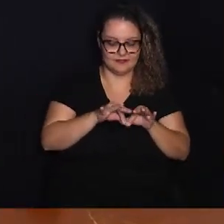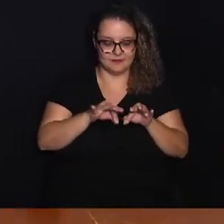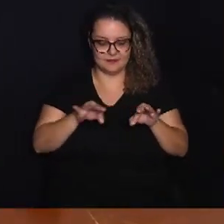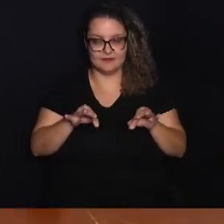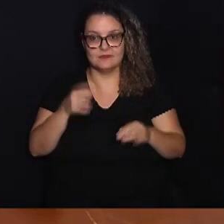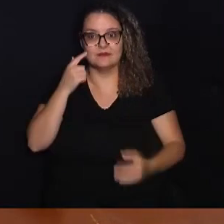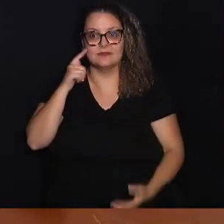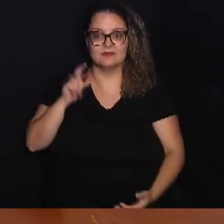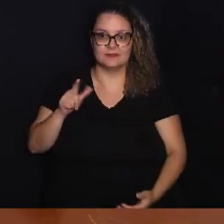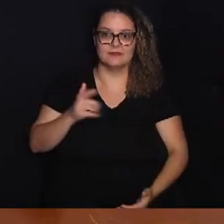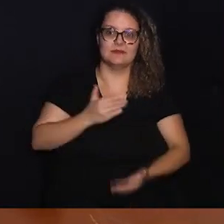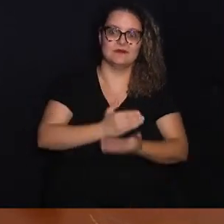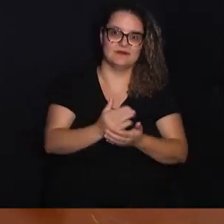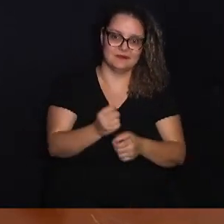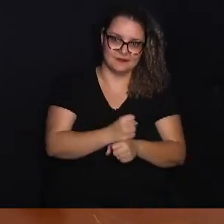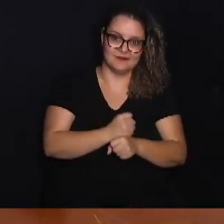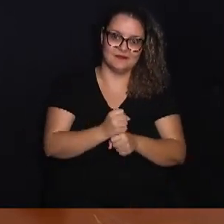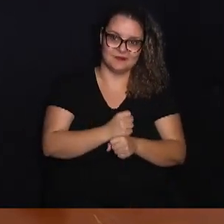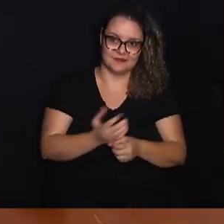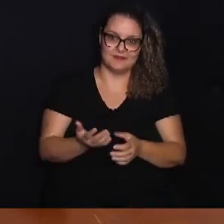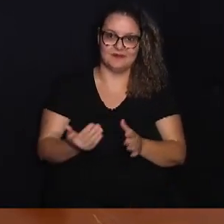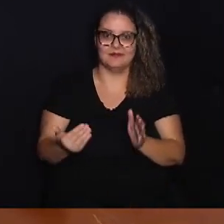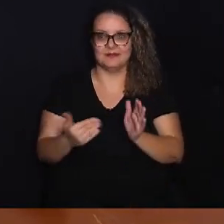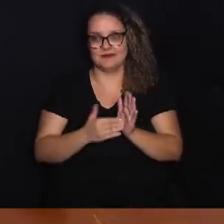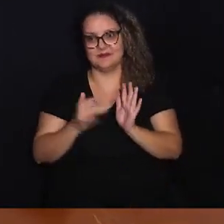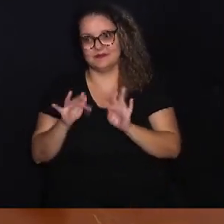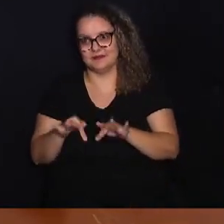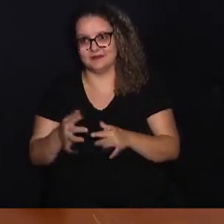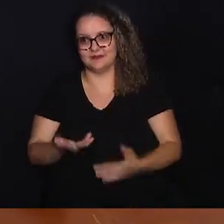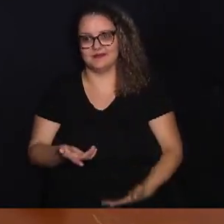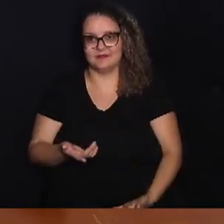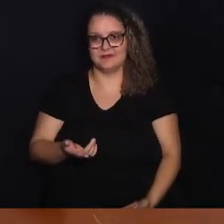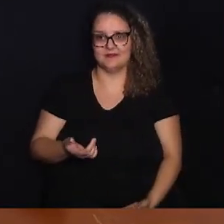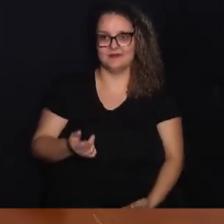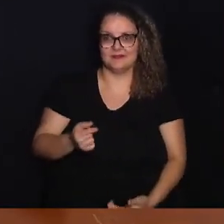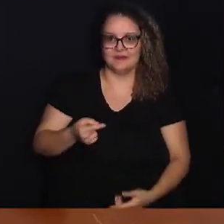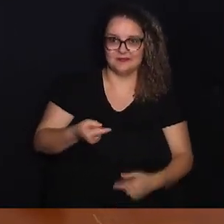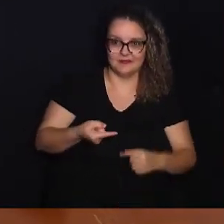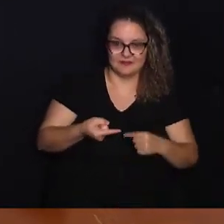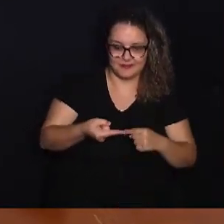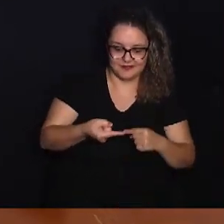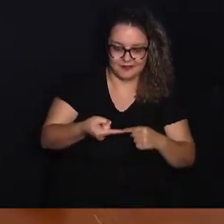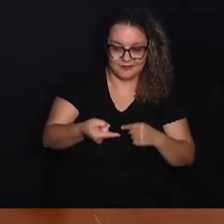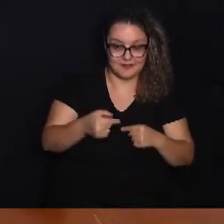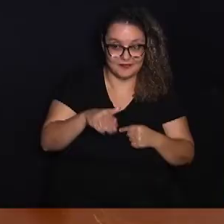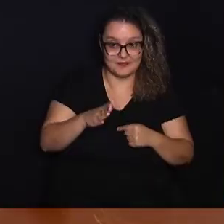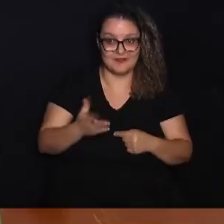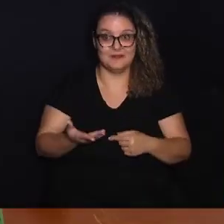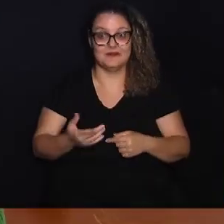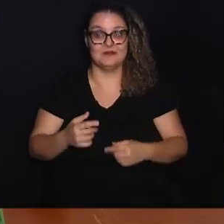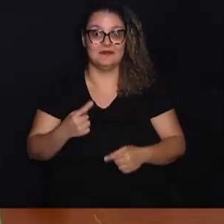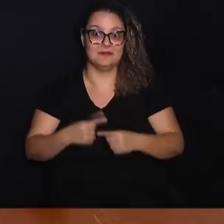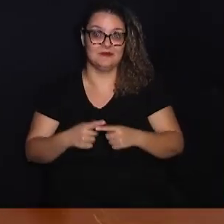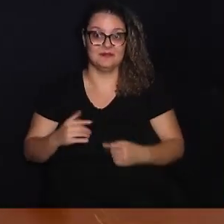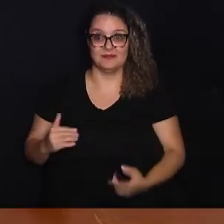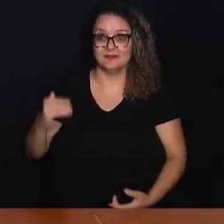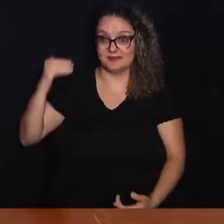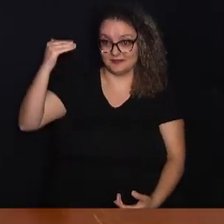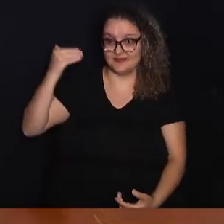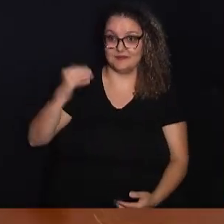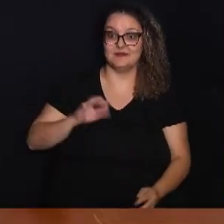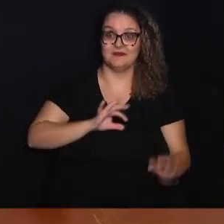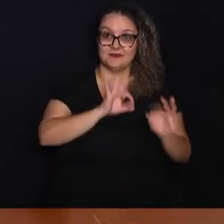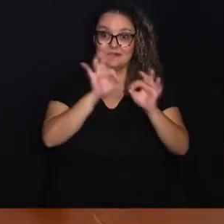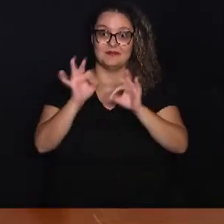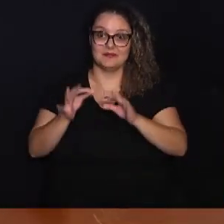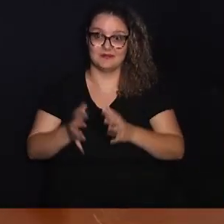que no começo do ano, né, para o final do ano, a gente deixa um dedinho a mais porque acaba crescendo. E eles acompanham esse